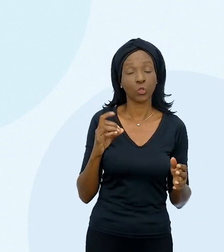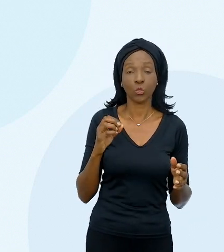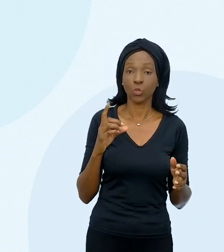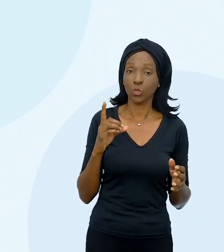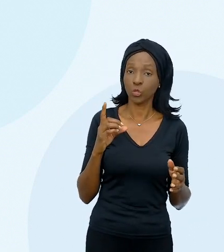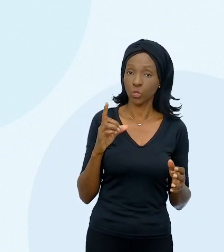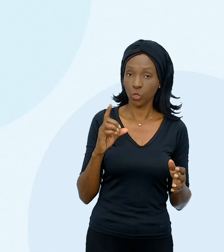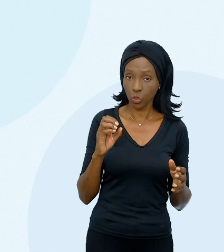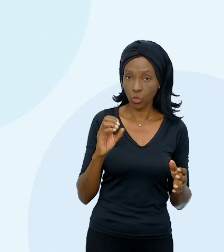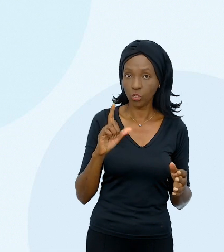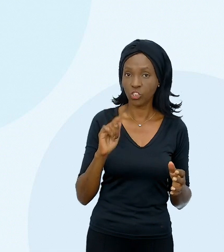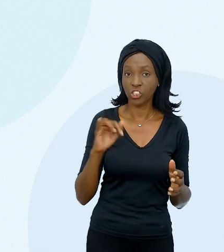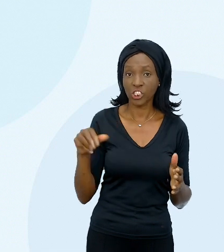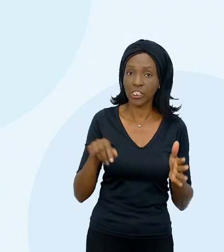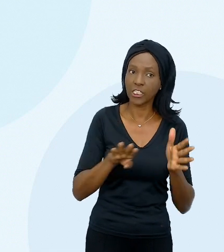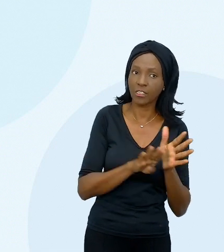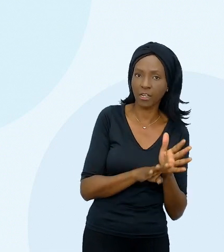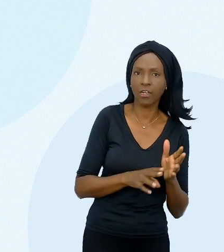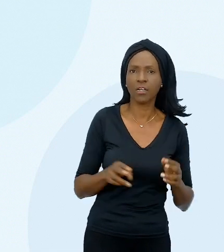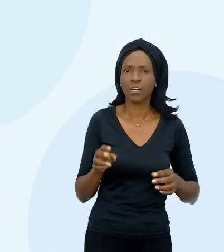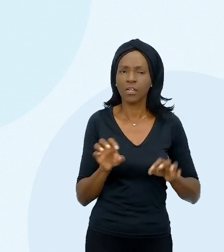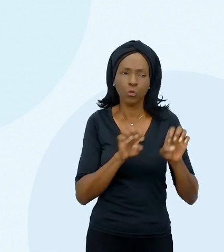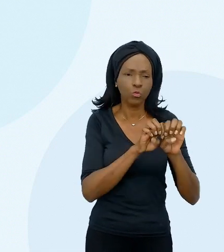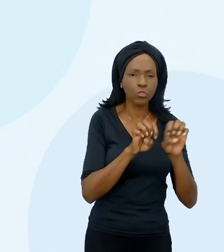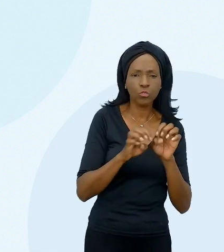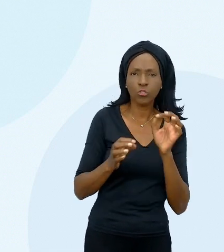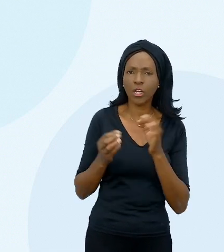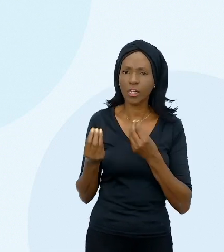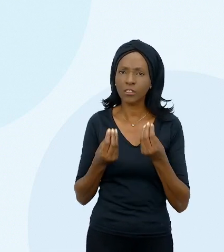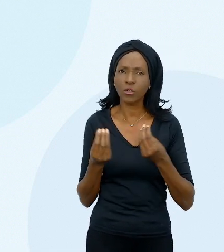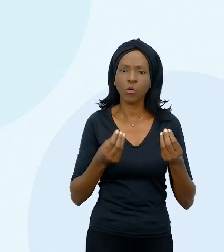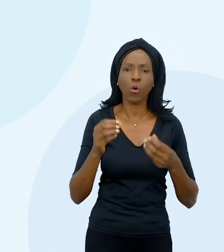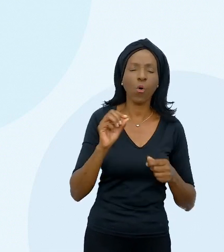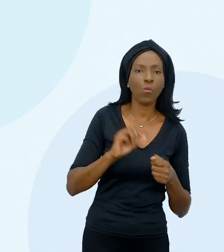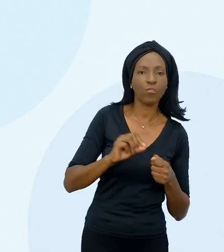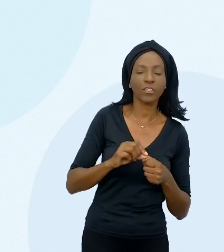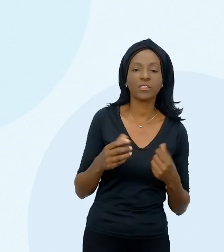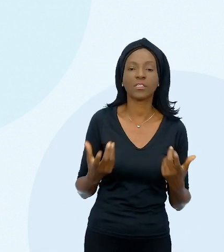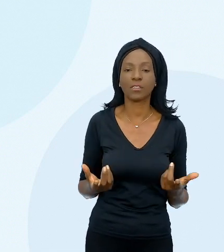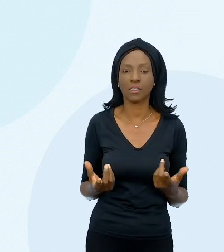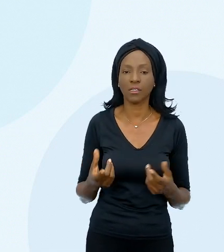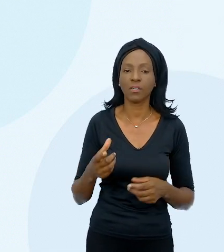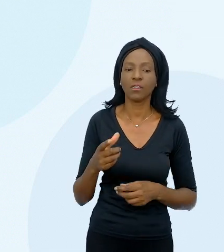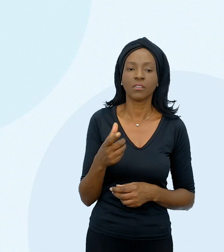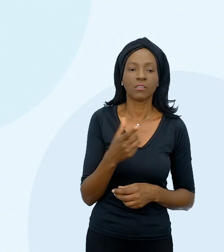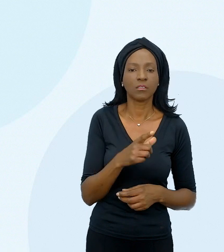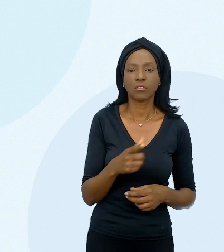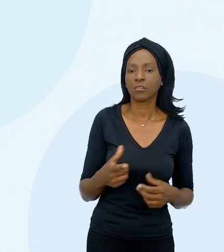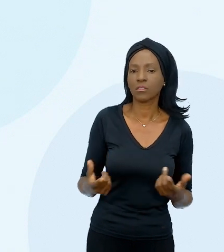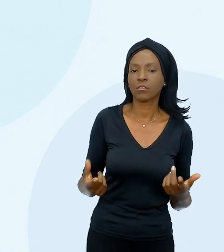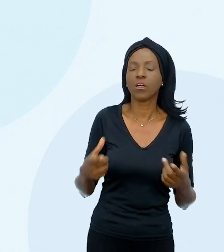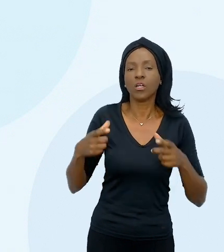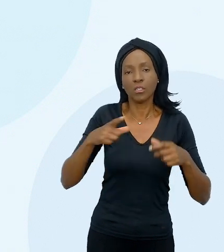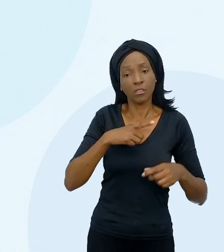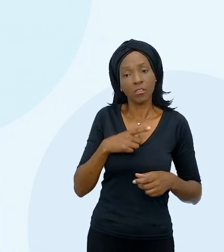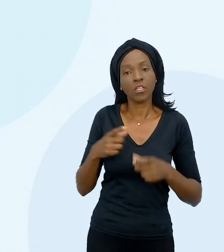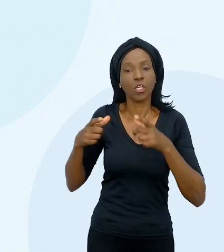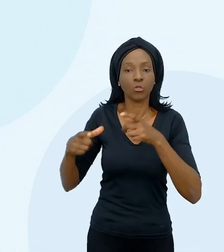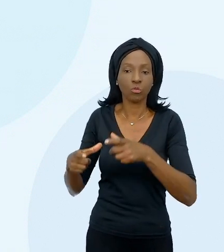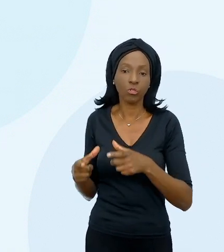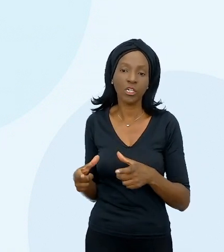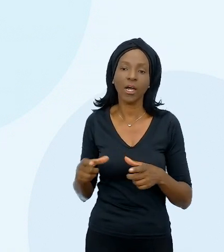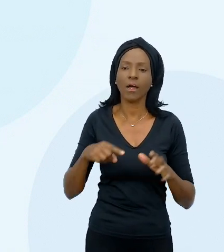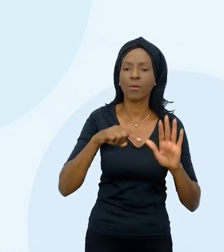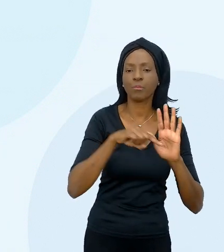aí seus aspectos dentro da abordagem. Então, eu tenho intencionalidade, tenho ambiente,